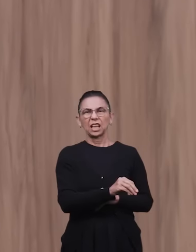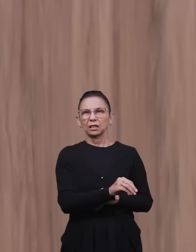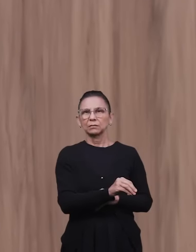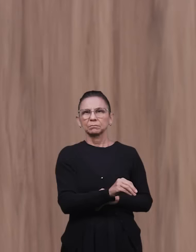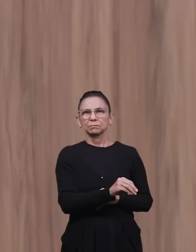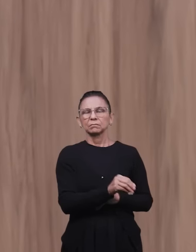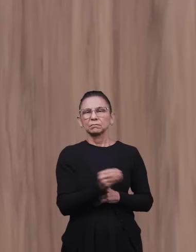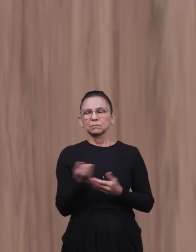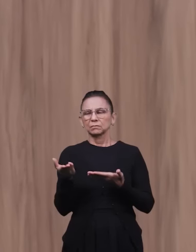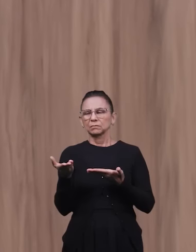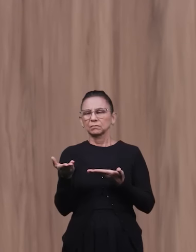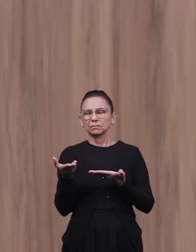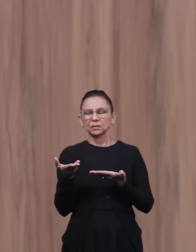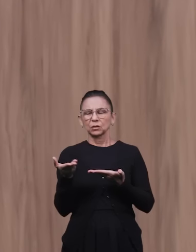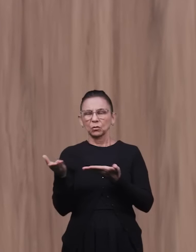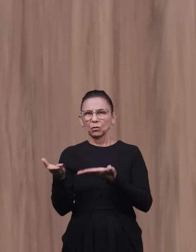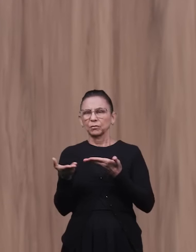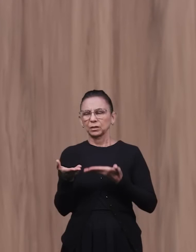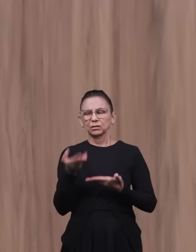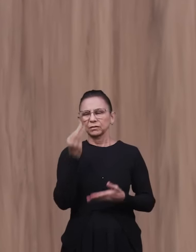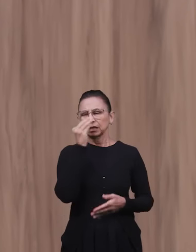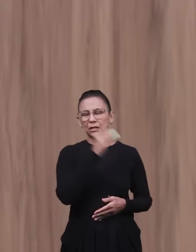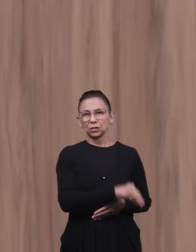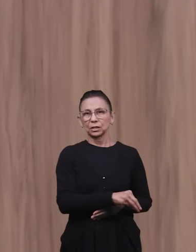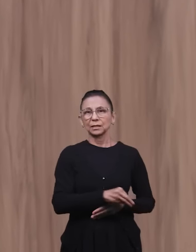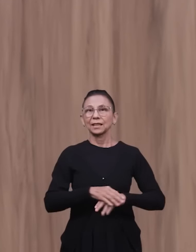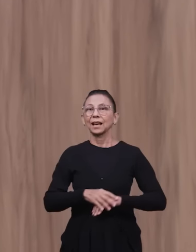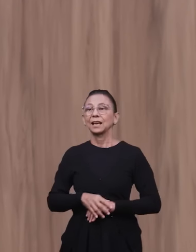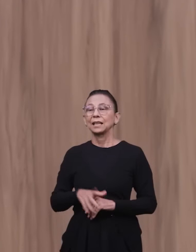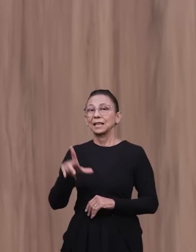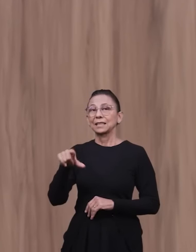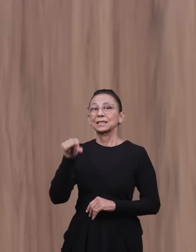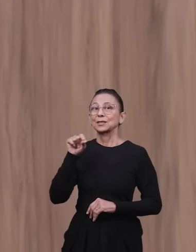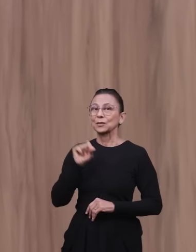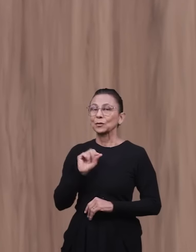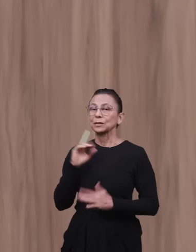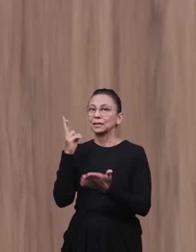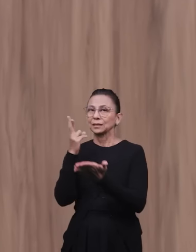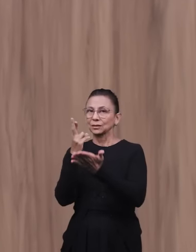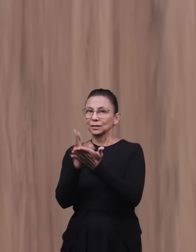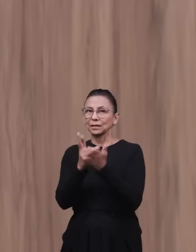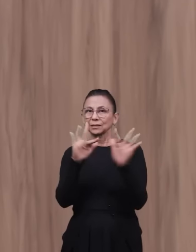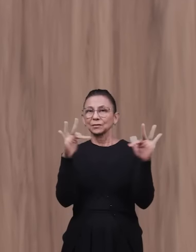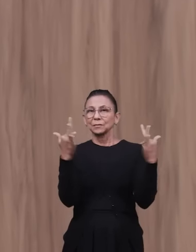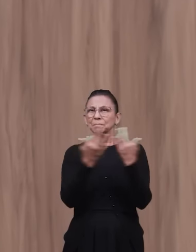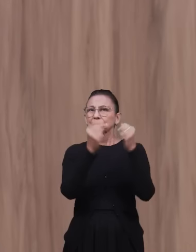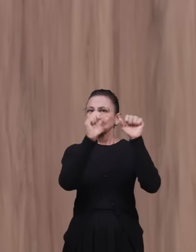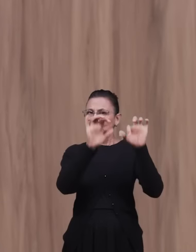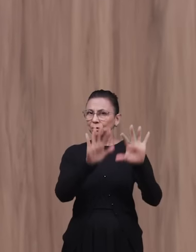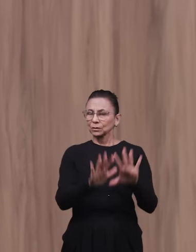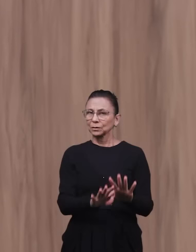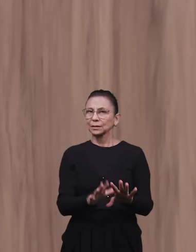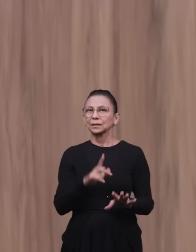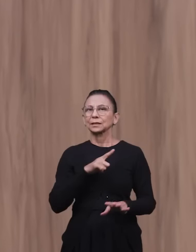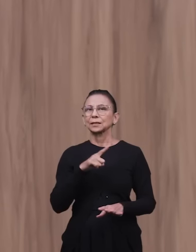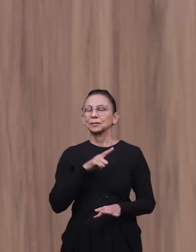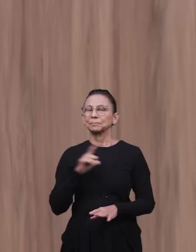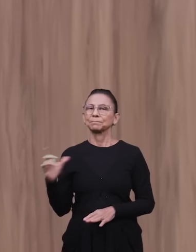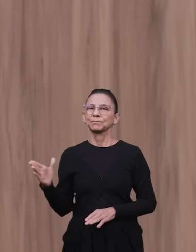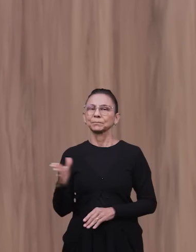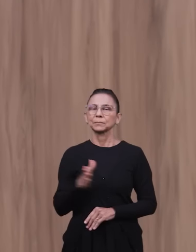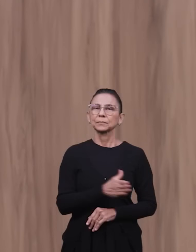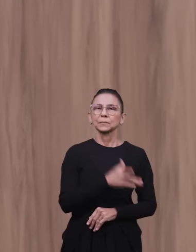convite recebido e essa decisão trará uma grande bênção para a família.